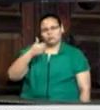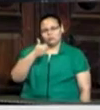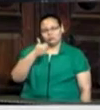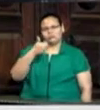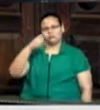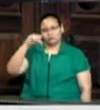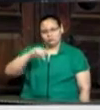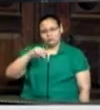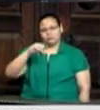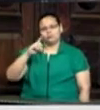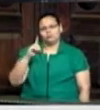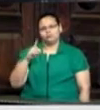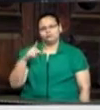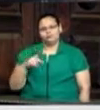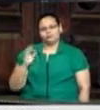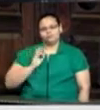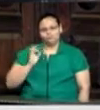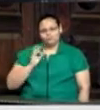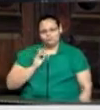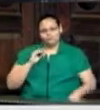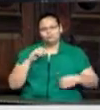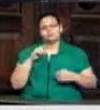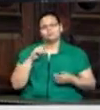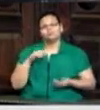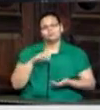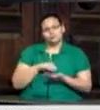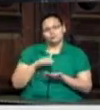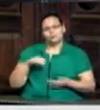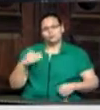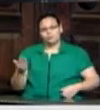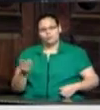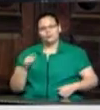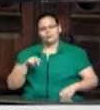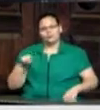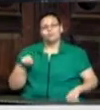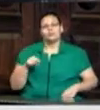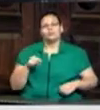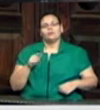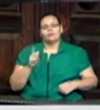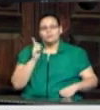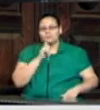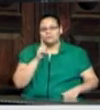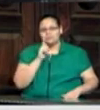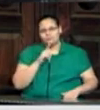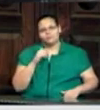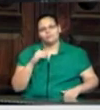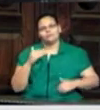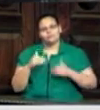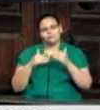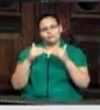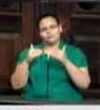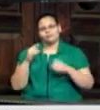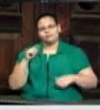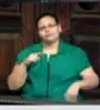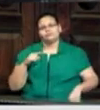com certeza, ao lado do doutor Celso, construíram essa